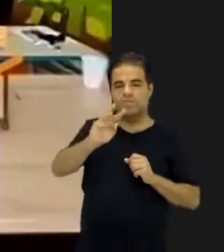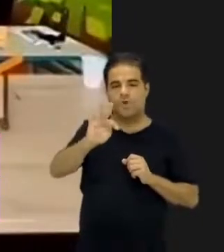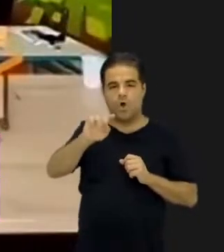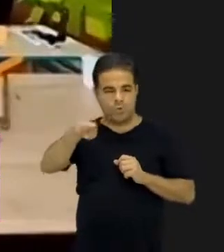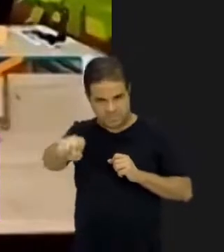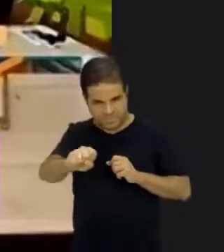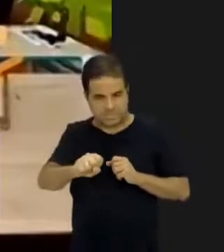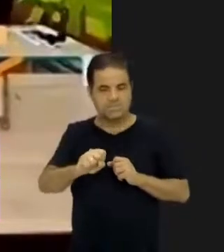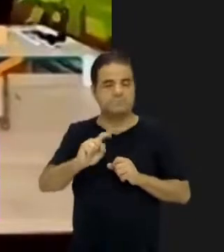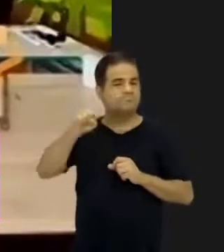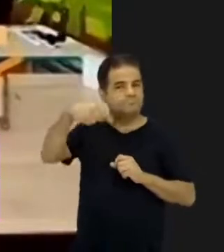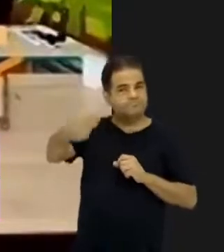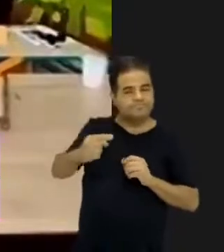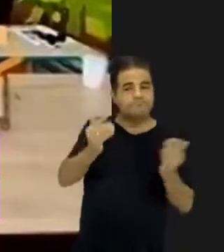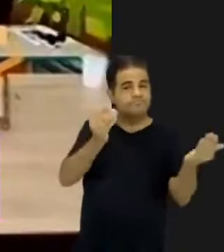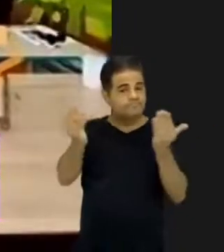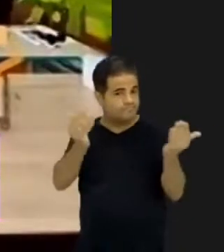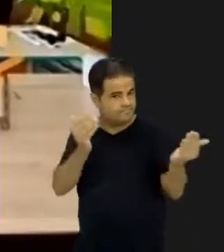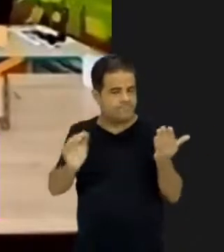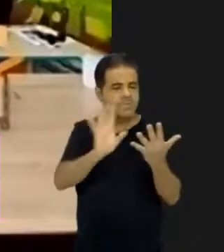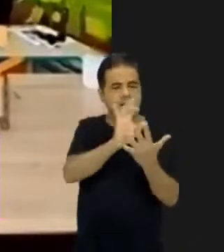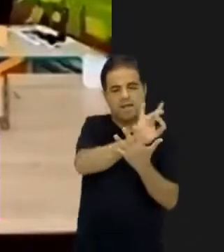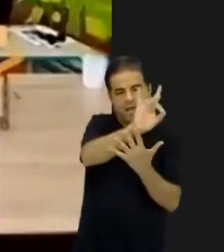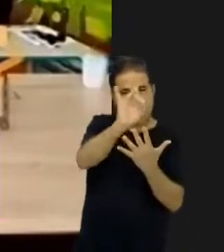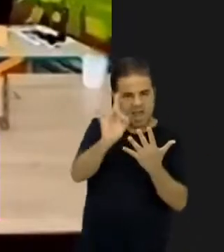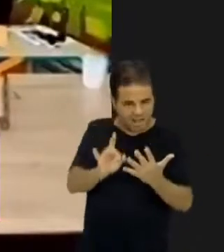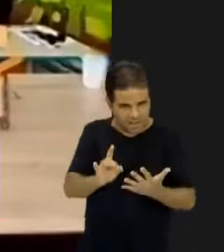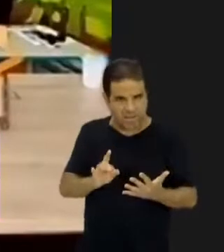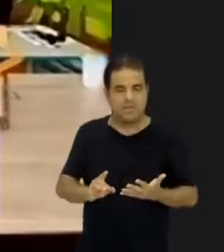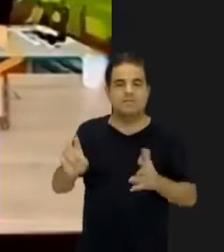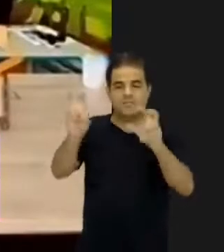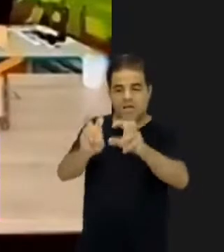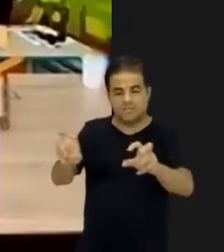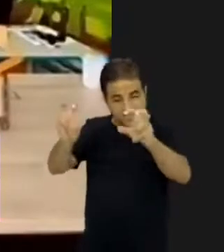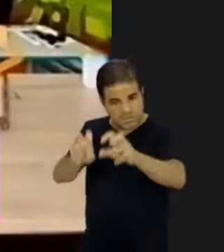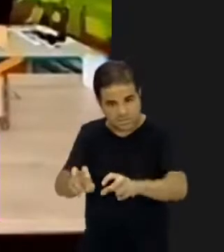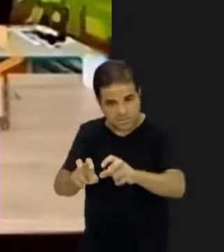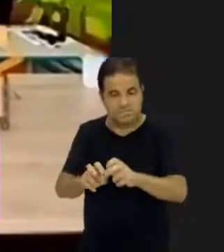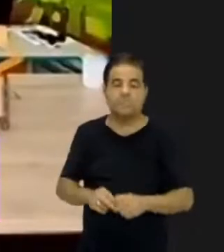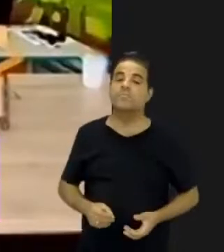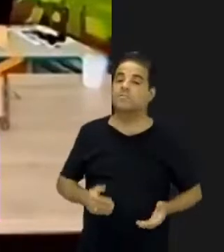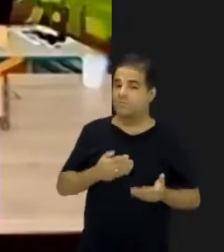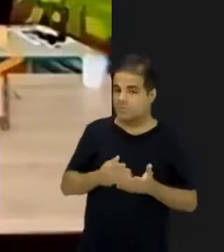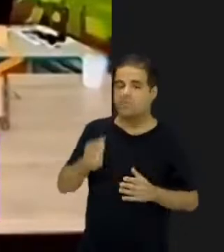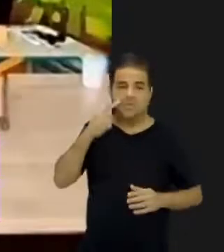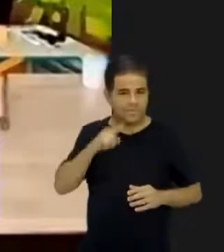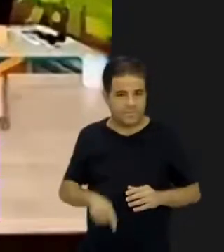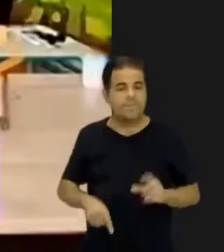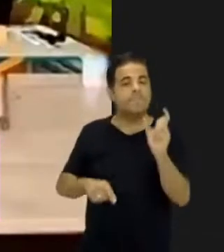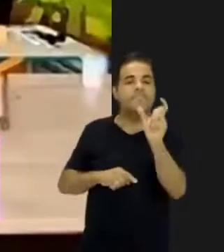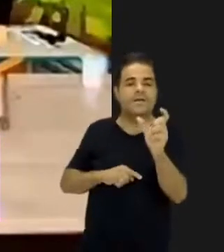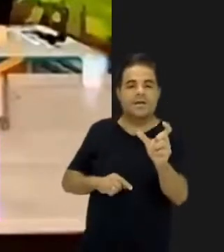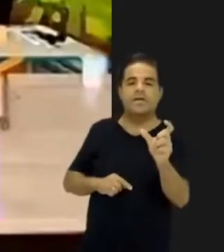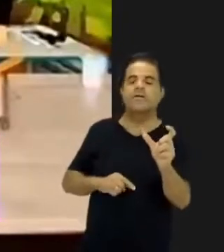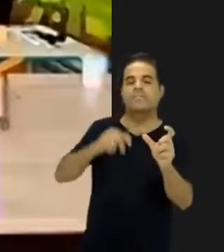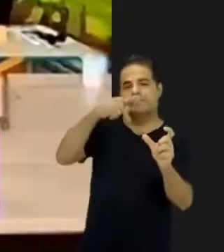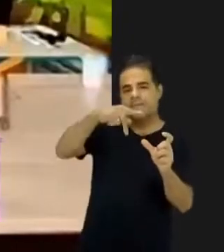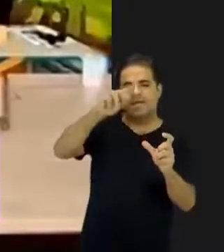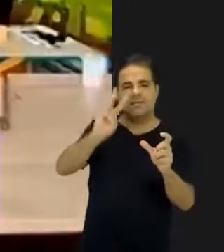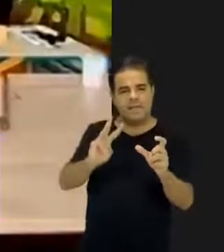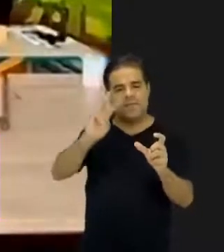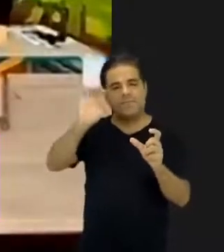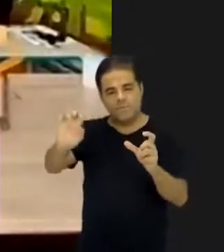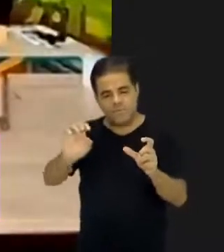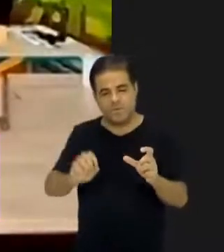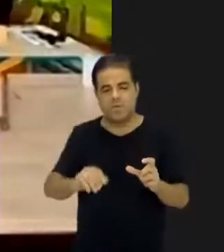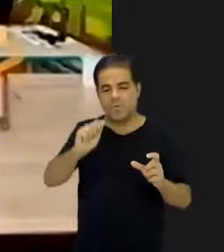fazer a comparação aqui do lado de cada digital, que você ouviu aquela palavra PWM. No